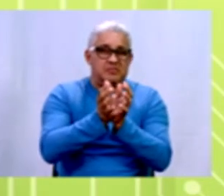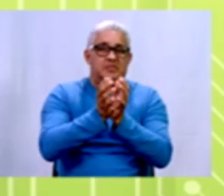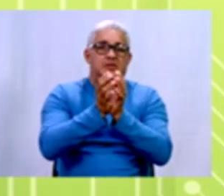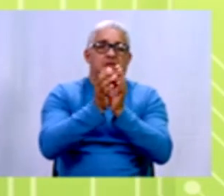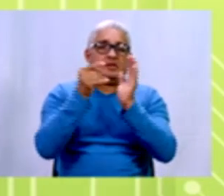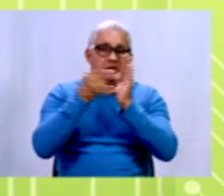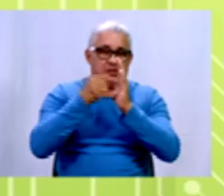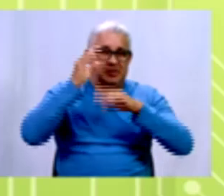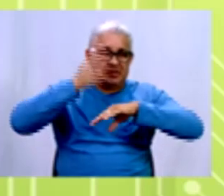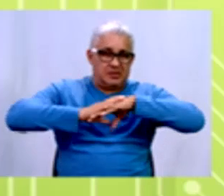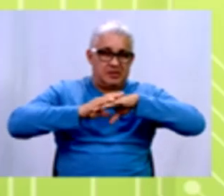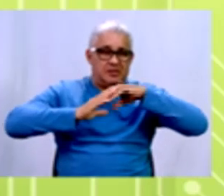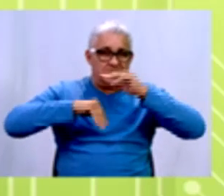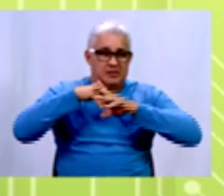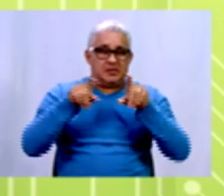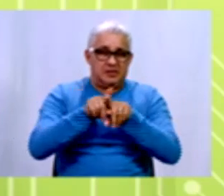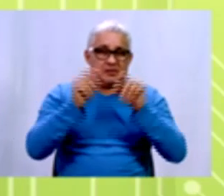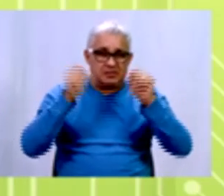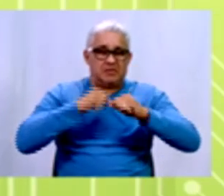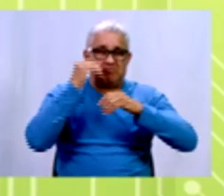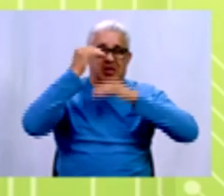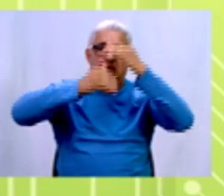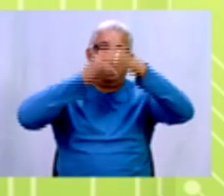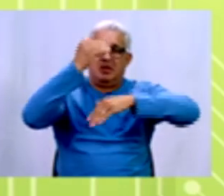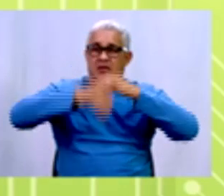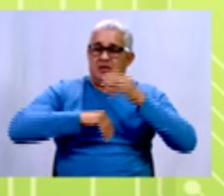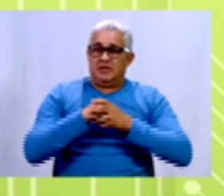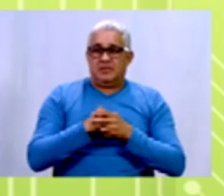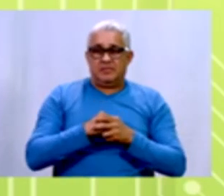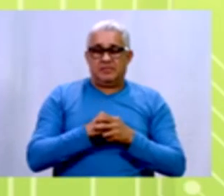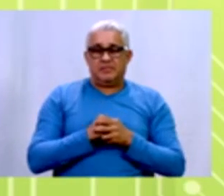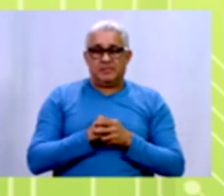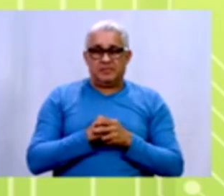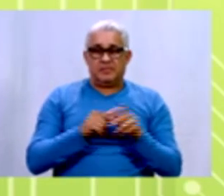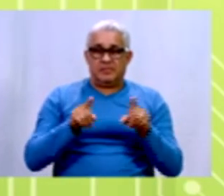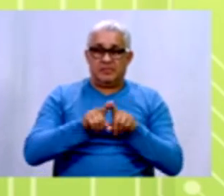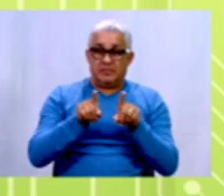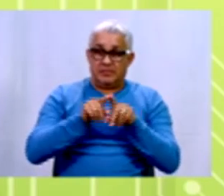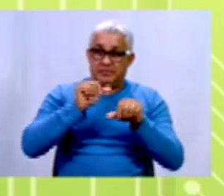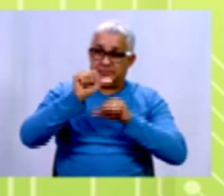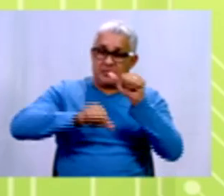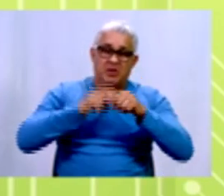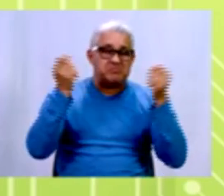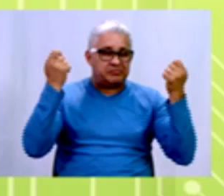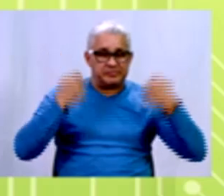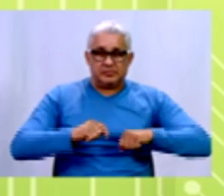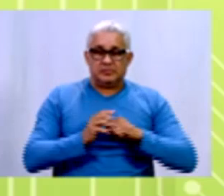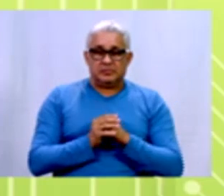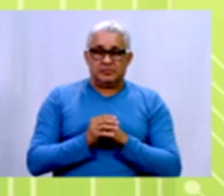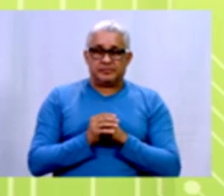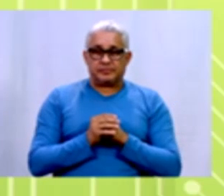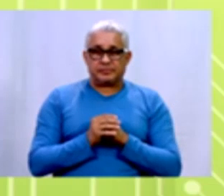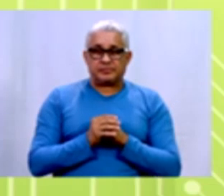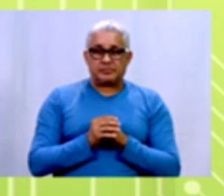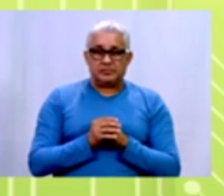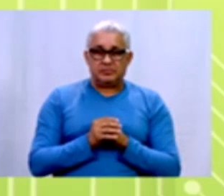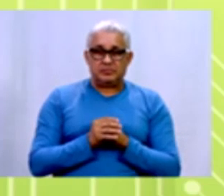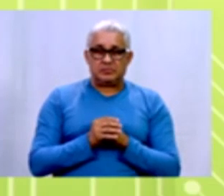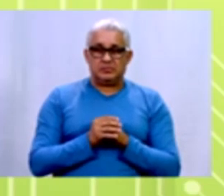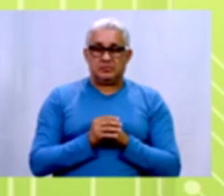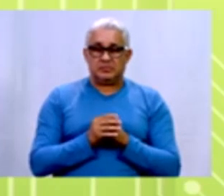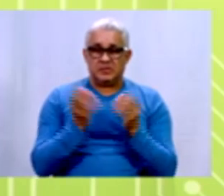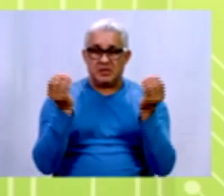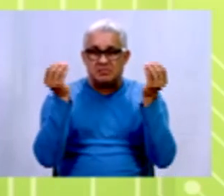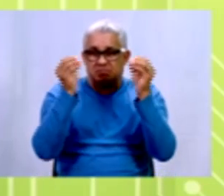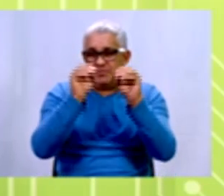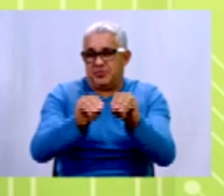desenvolvimento, podemos evoluir, modificar esse Scrum. Ele não precisa ser necessariamente